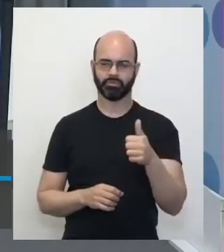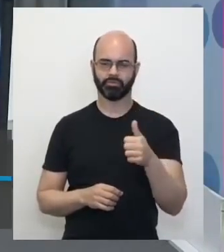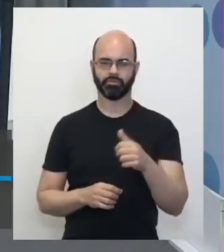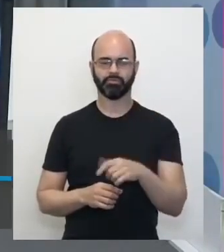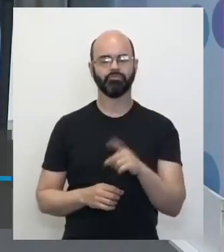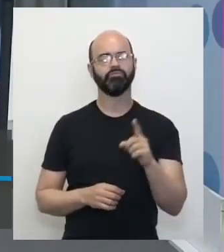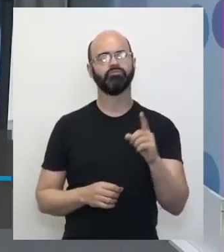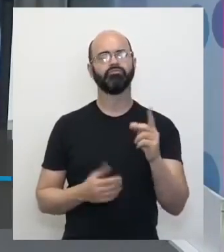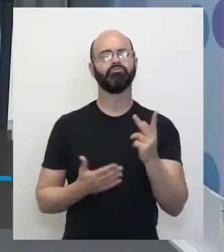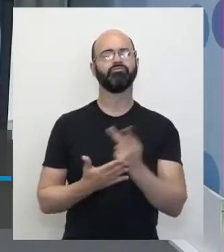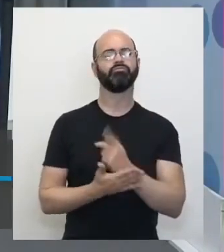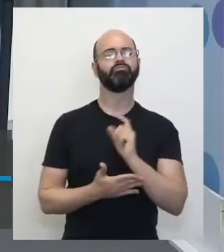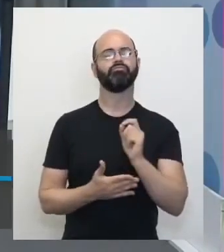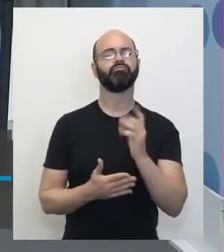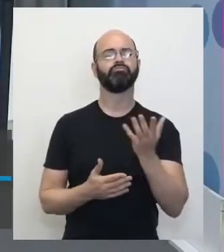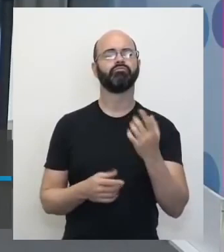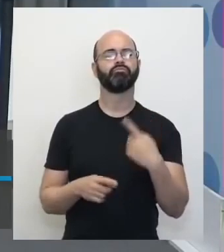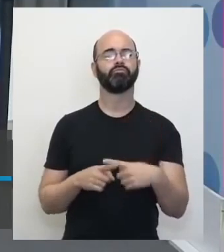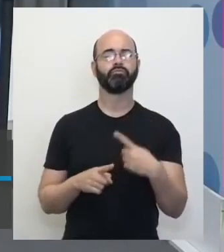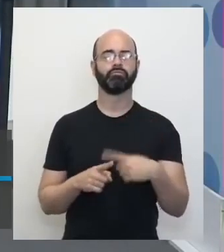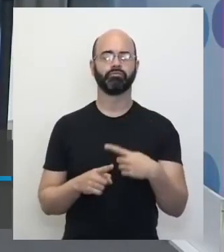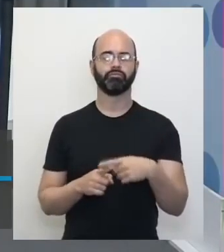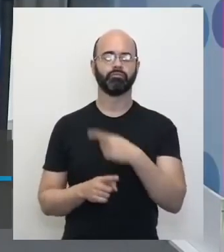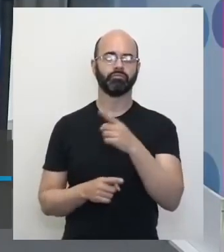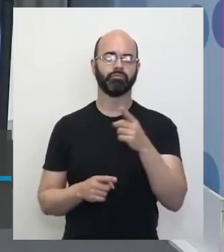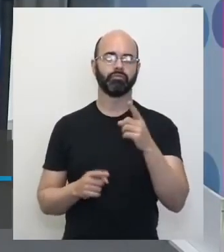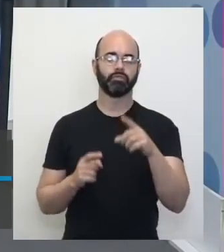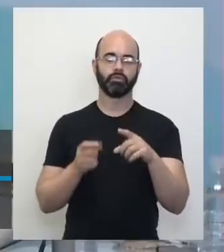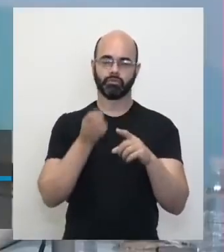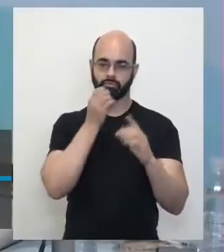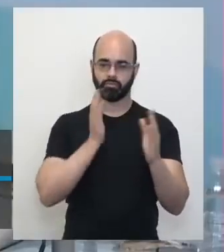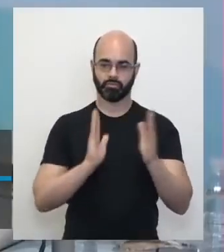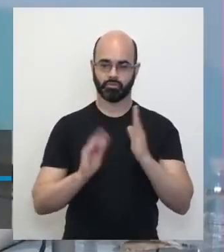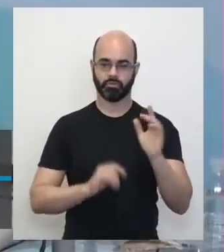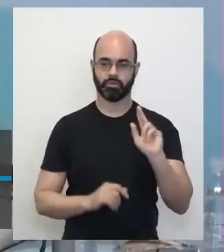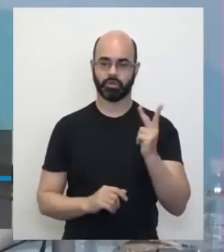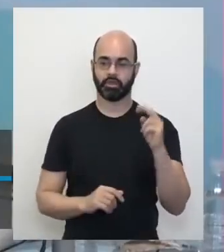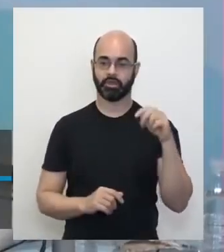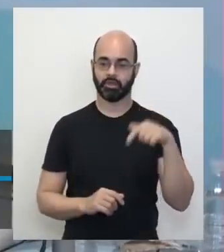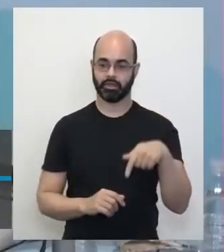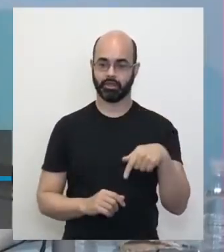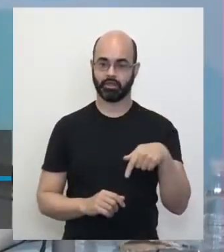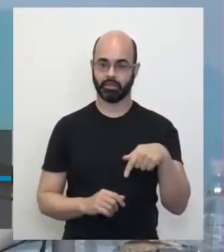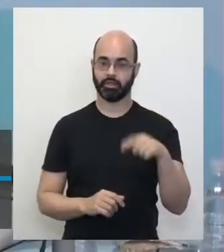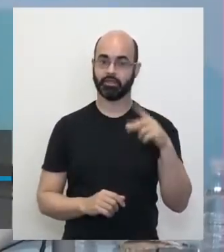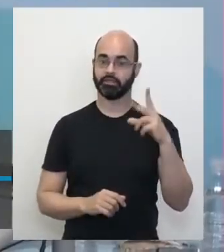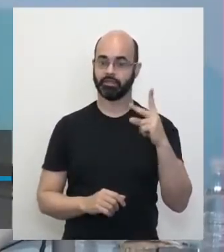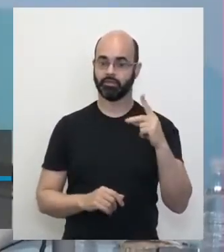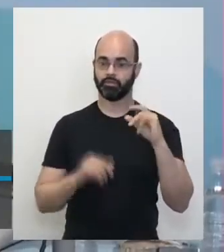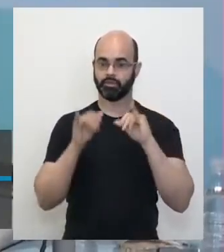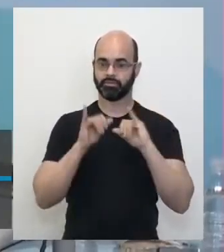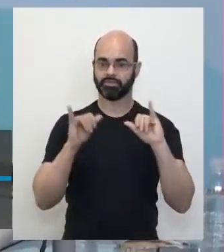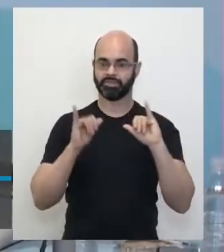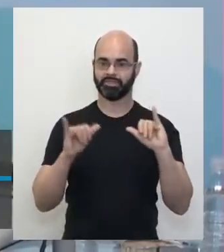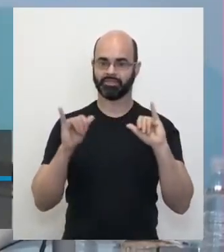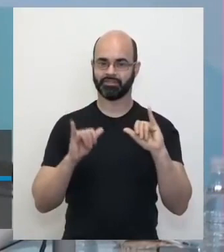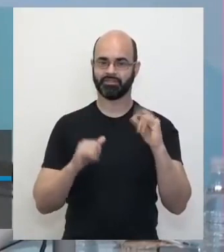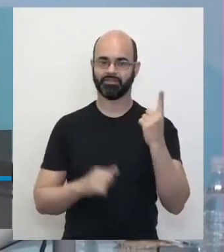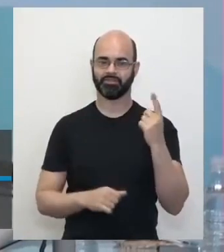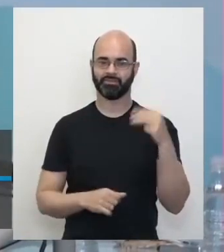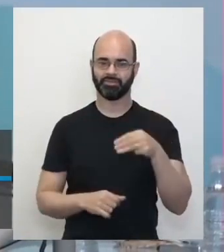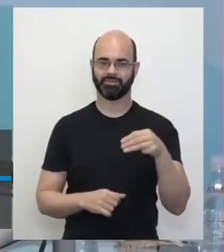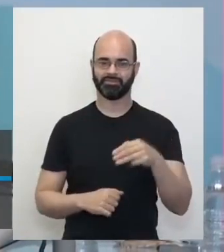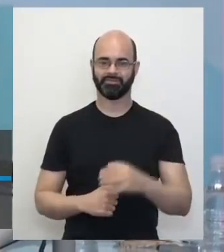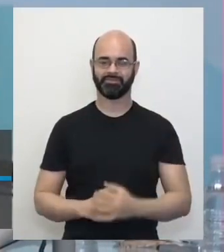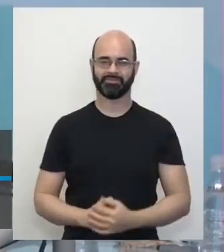gente? O que contribuiu para o bom momento da história em quadrinhos, segundo a segunda manchete? Então, vamos lá. 1 minuto,